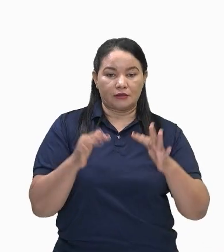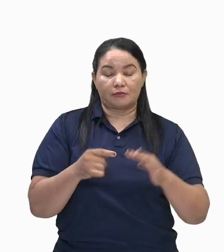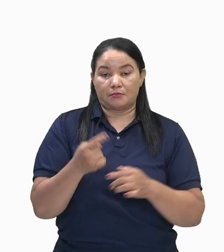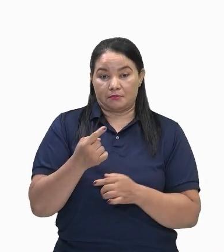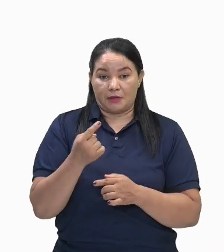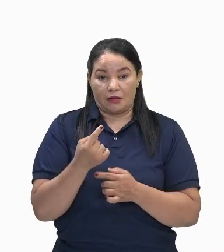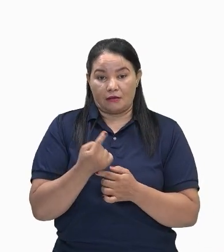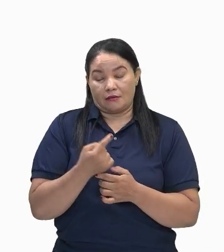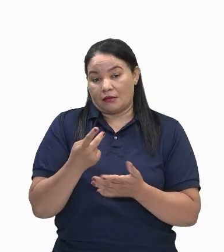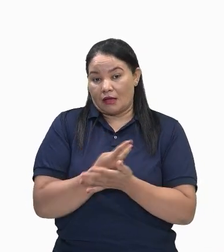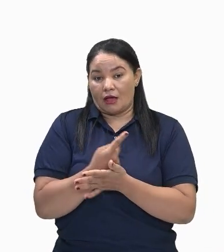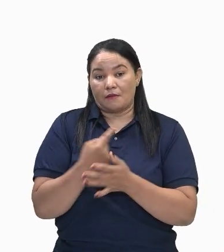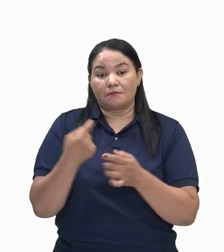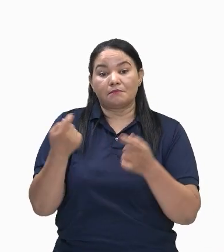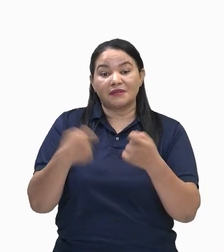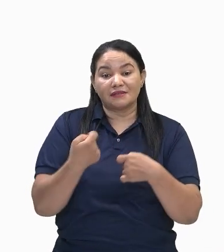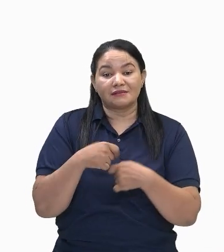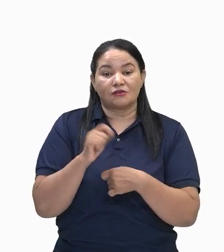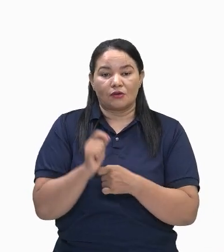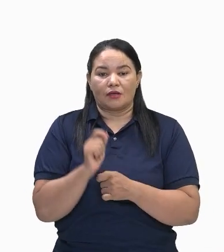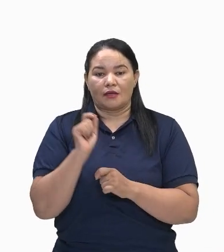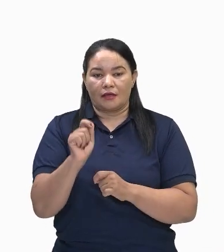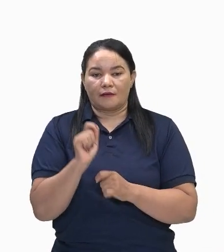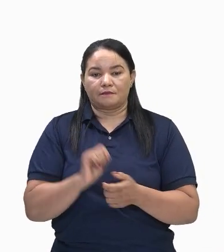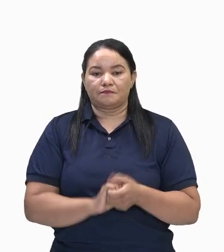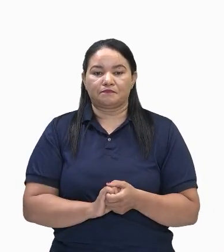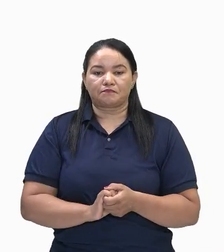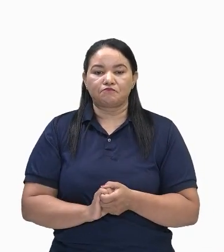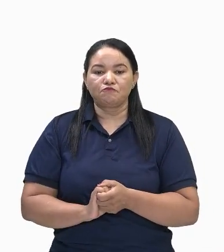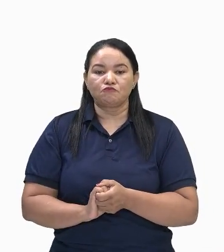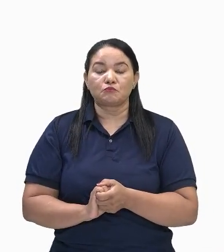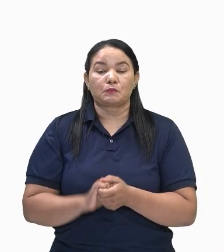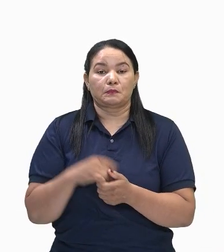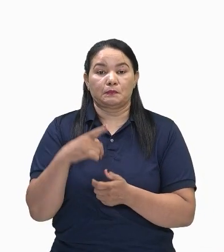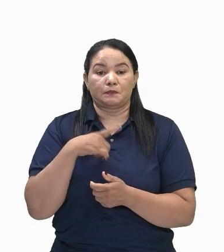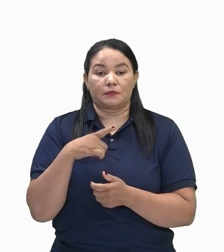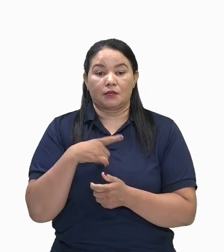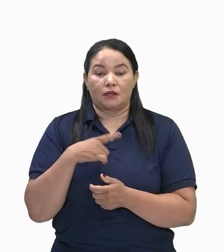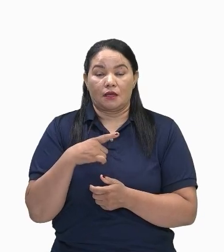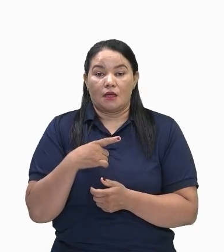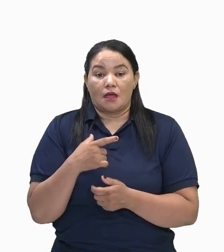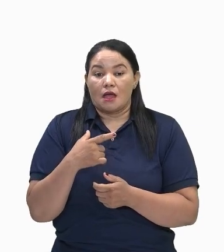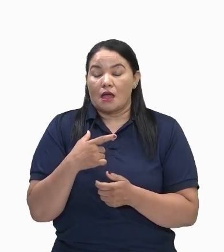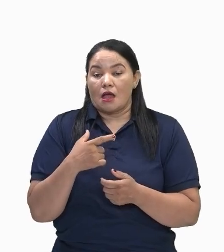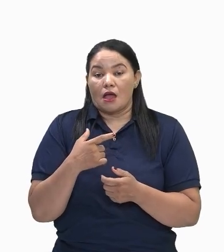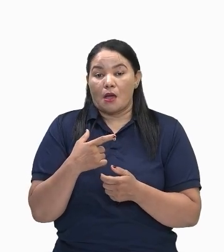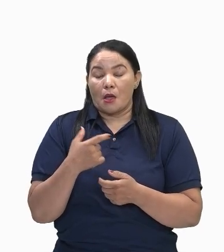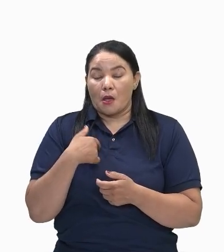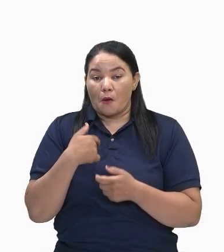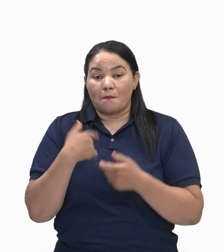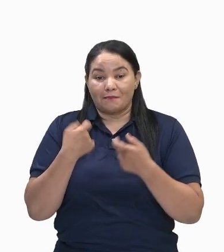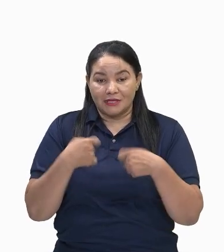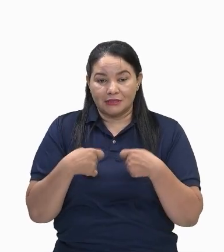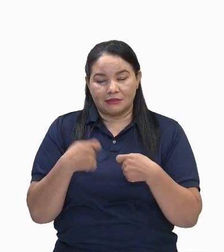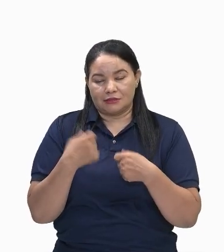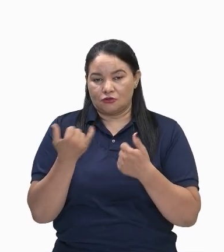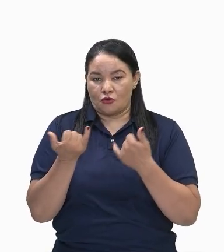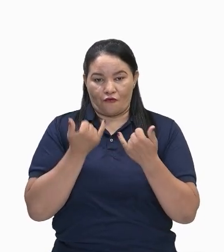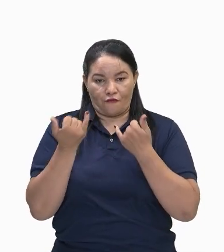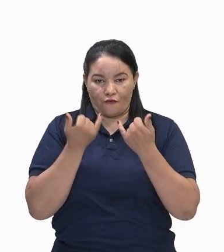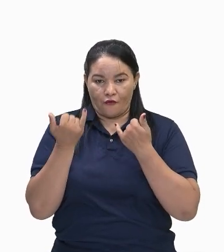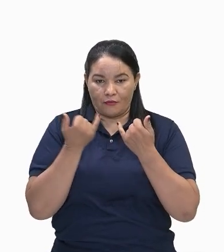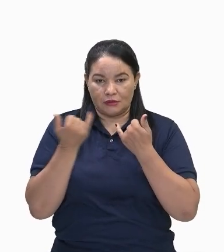errado. Eu vou precisar dizer assim, I need some information, porque ele é incontável, tá? Eu preciso de alguma informação, de algum